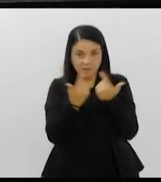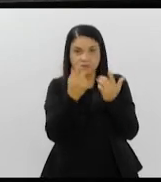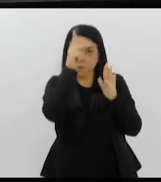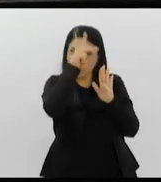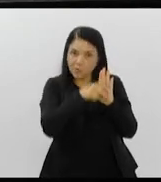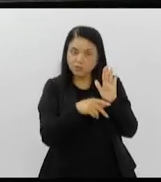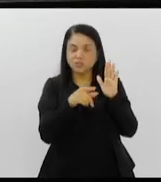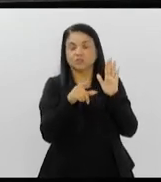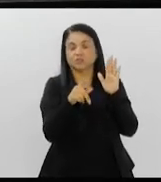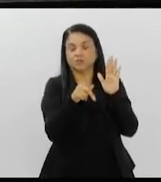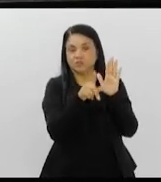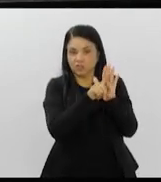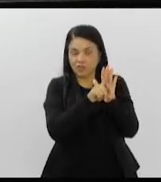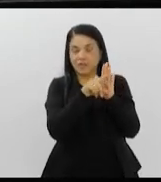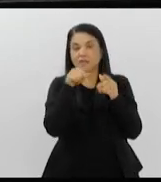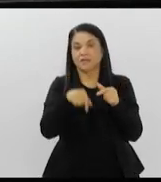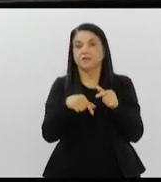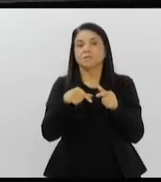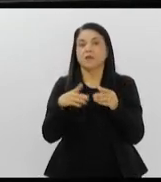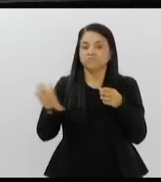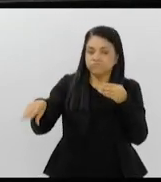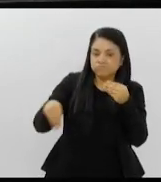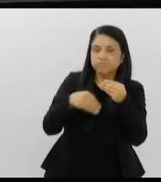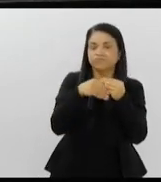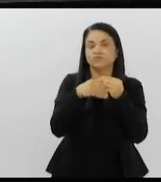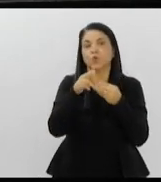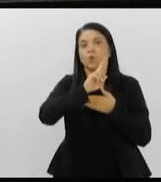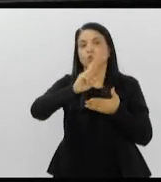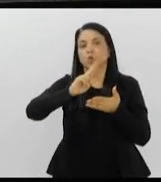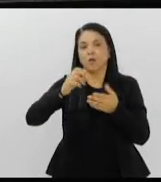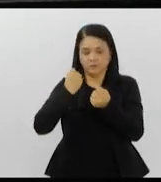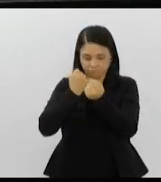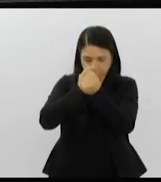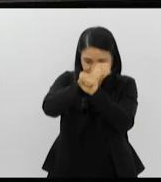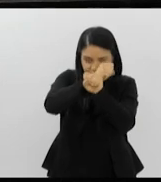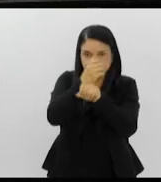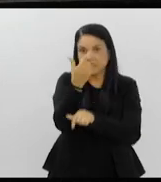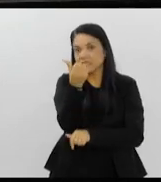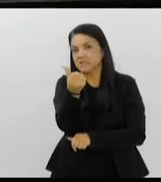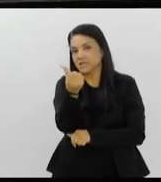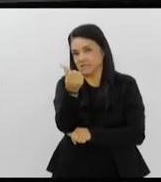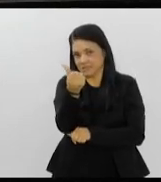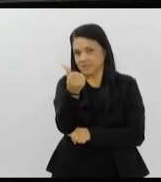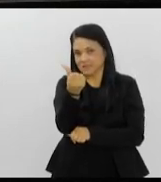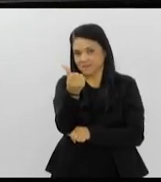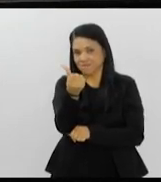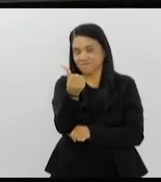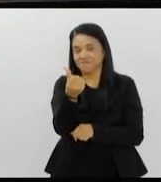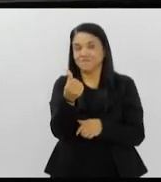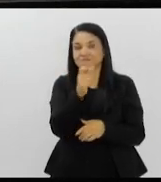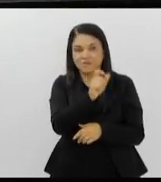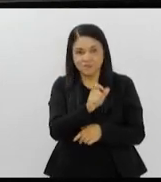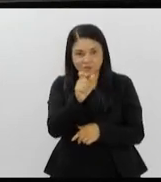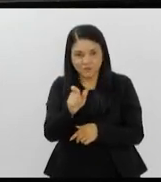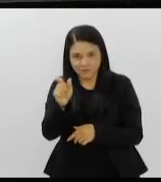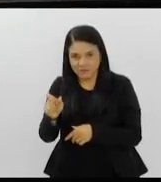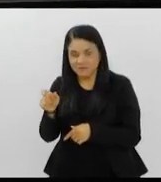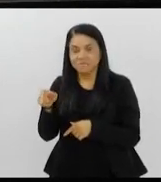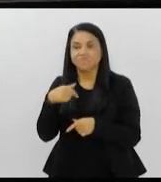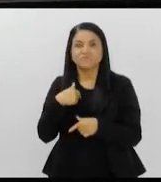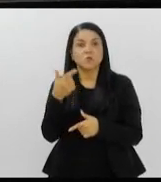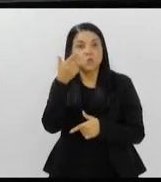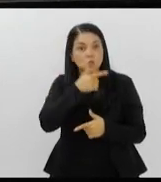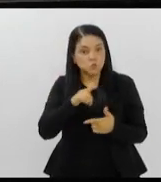livros de heróis do nosso Estado, porque a referência a esses 6 escravizados... E hoje, a nossa cidade conseguir